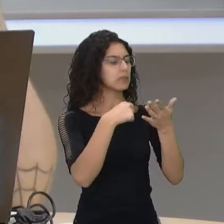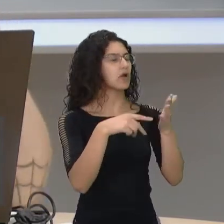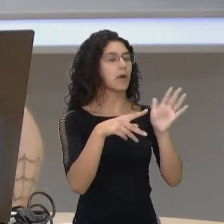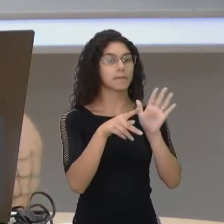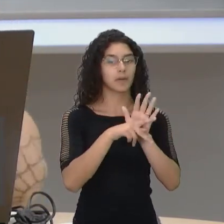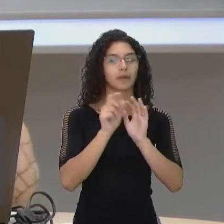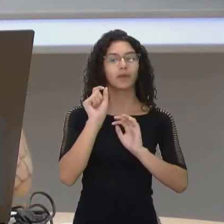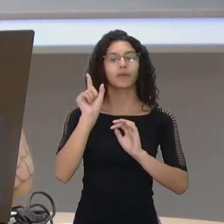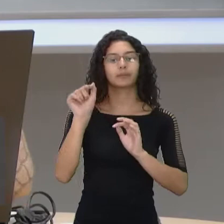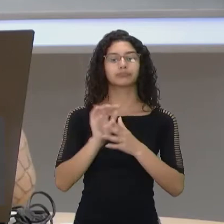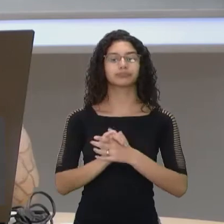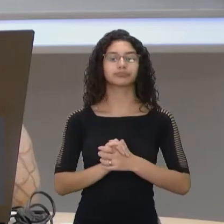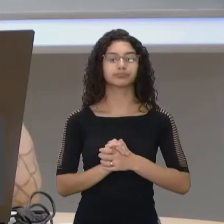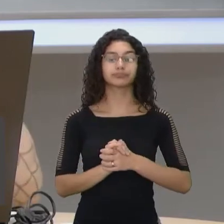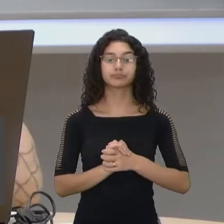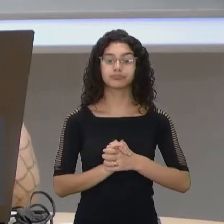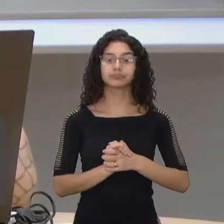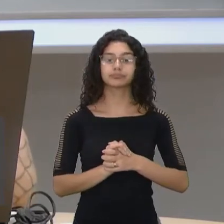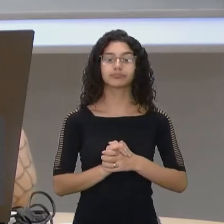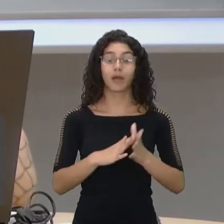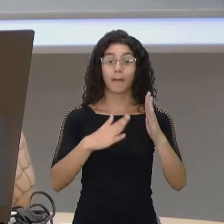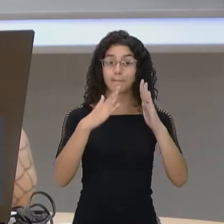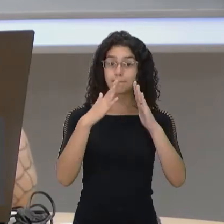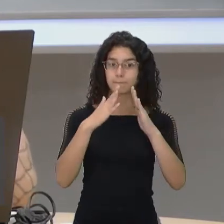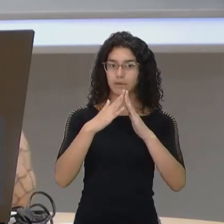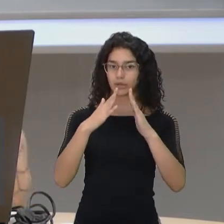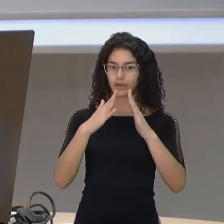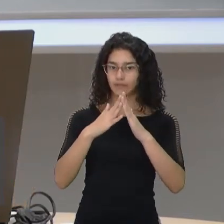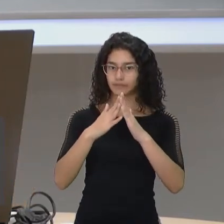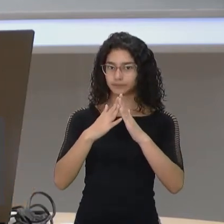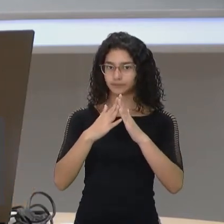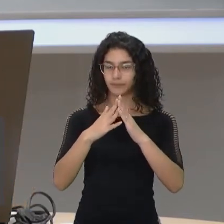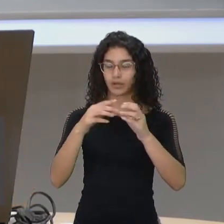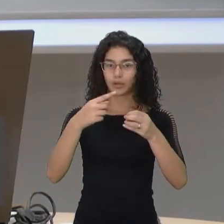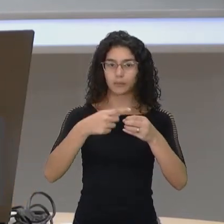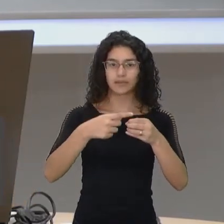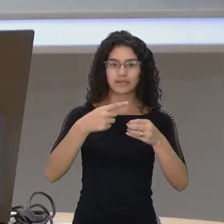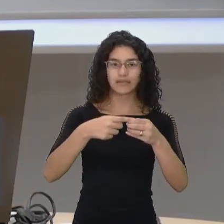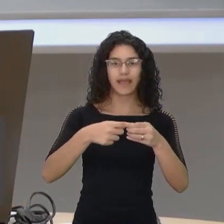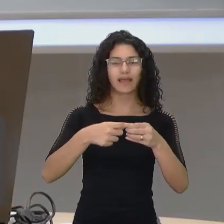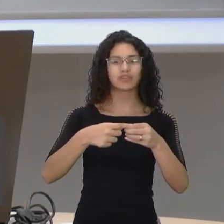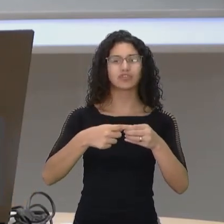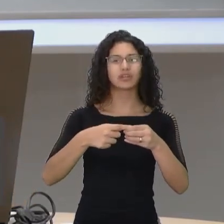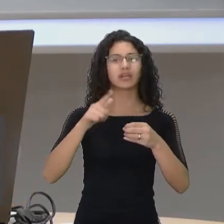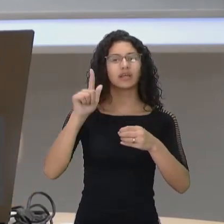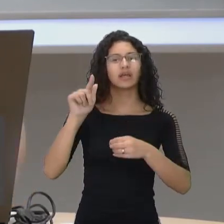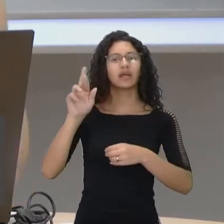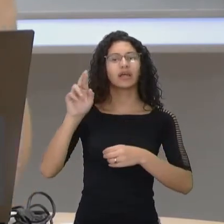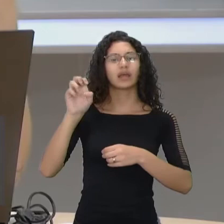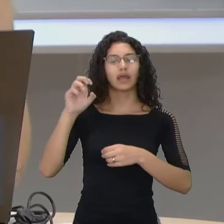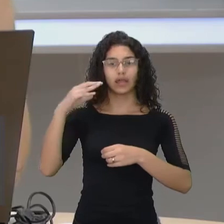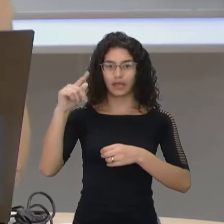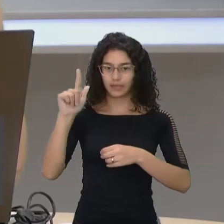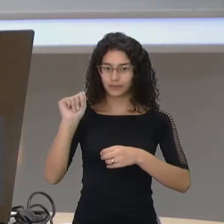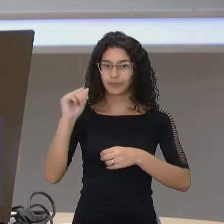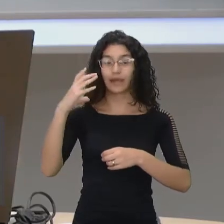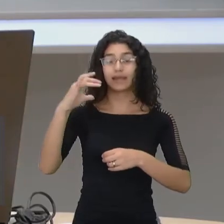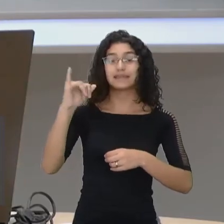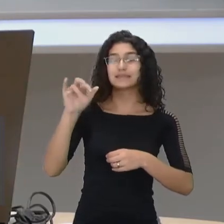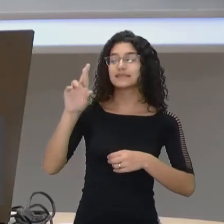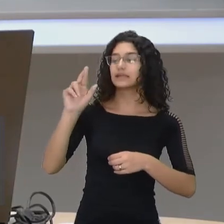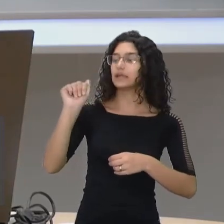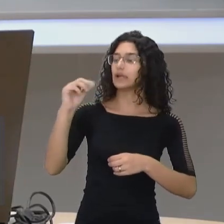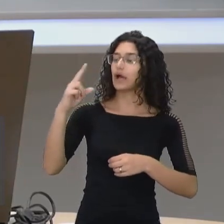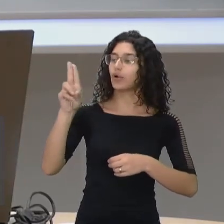é a seguinte: ele morava numa cidade-estado grega chamada Siracusa, né? Em Siracusa tinha lá